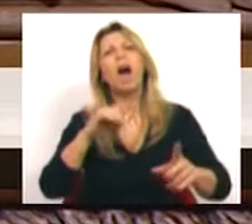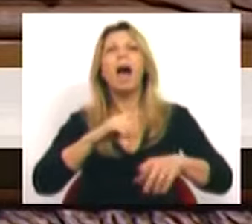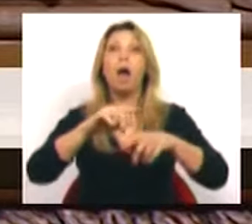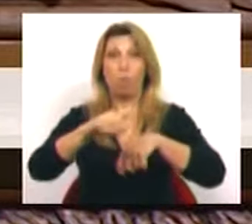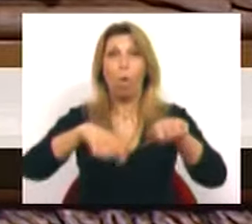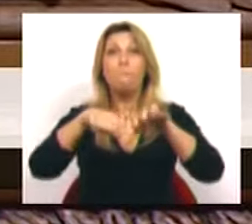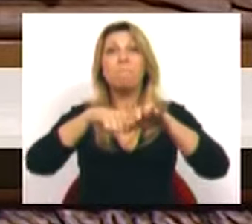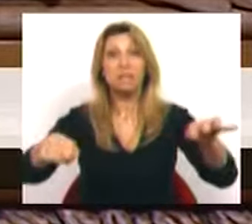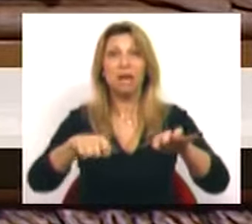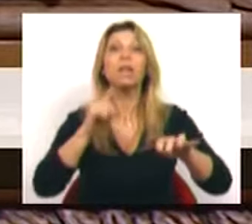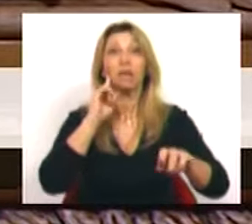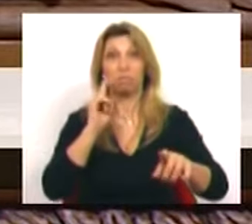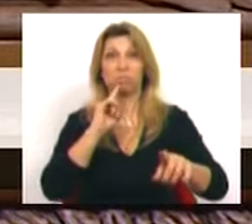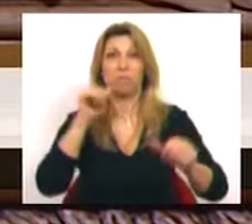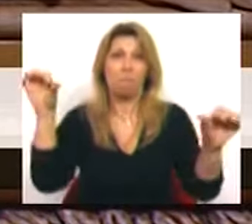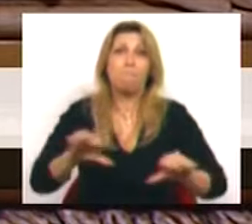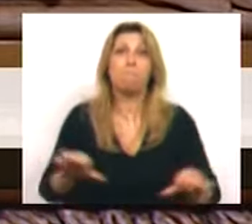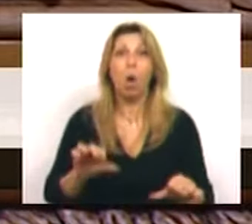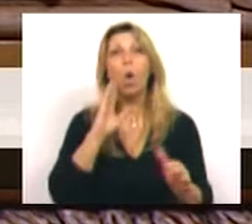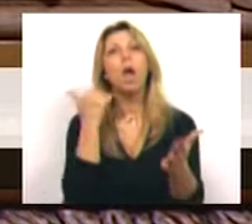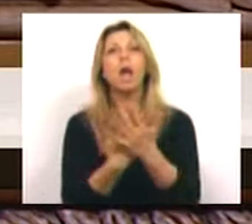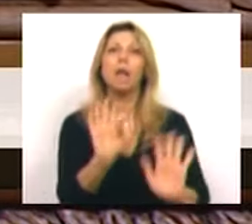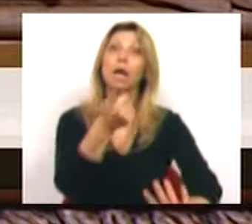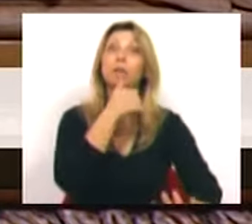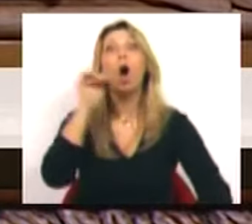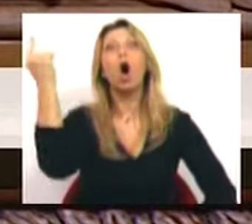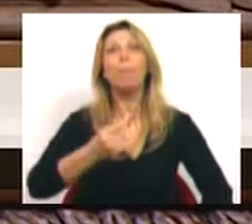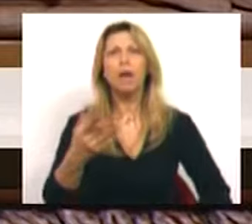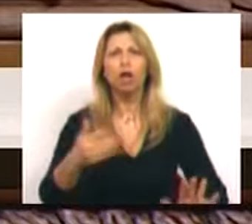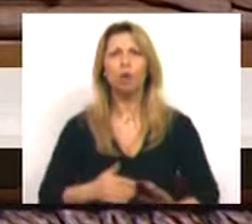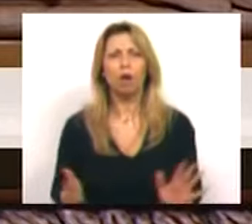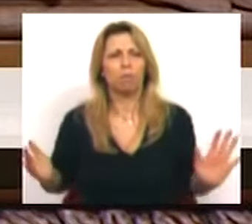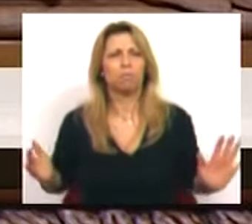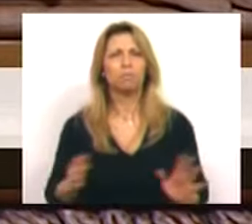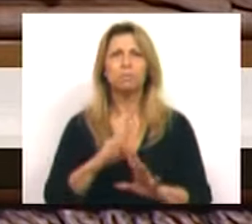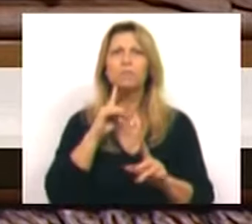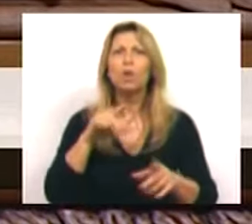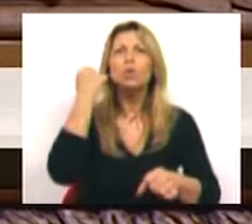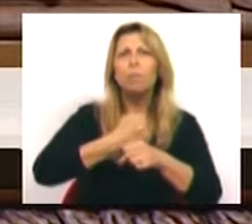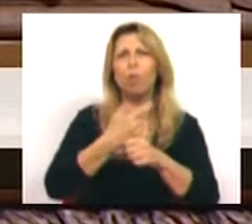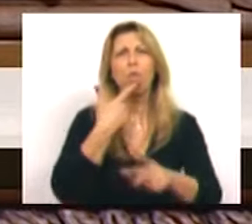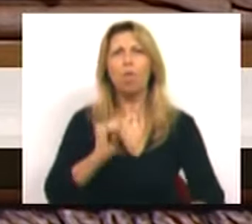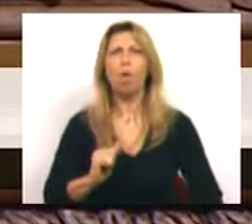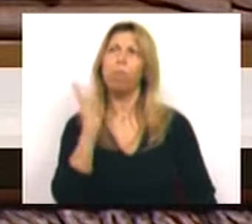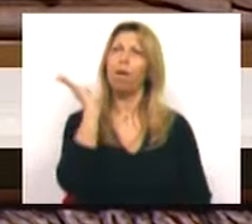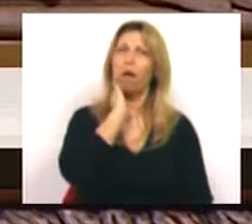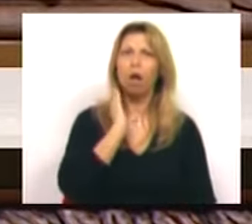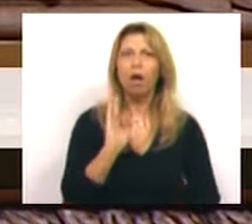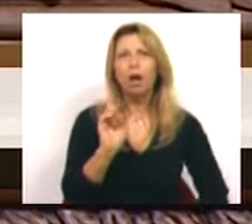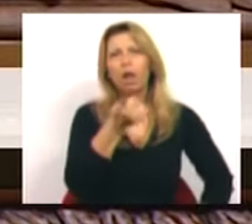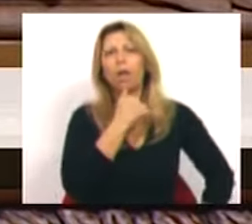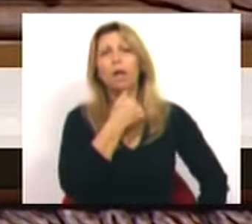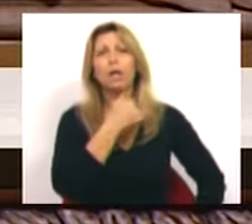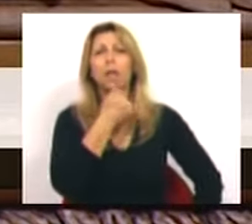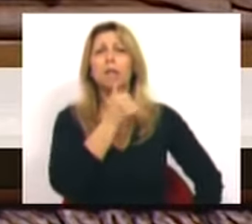arbitragem obrigatória. Os direitos dos trabalhadores não podem ficar sujeitos à discricionariedade da decisão